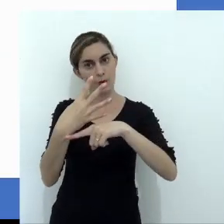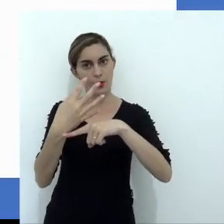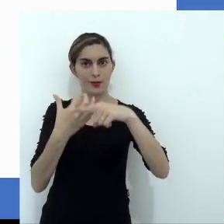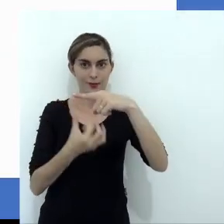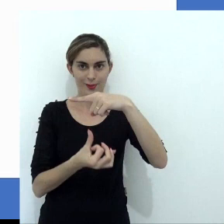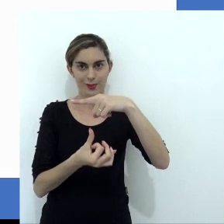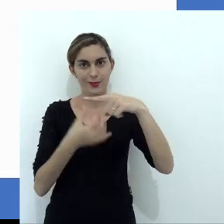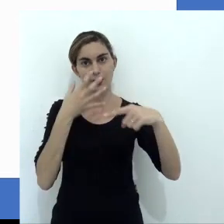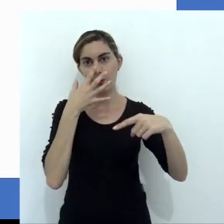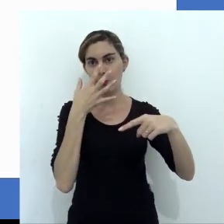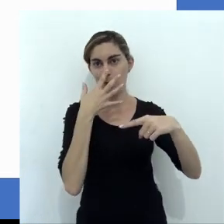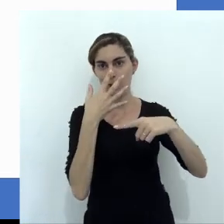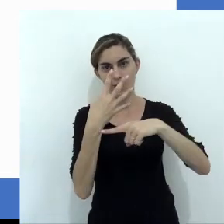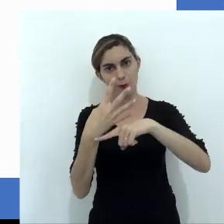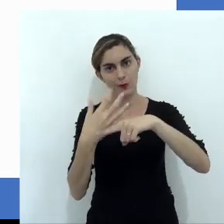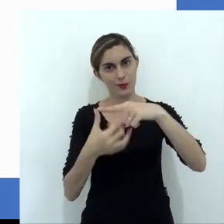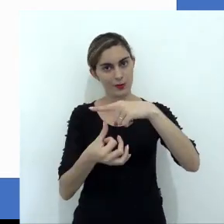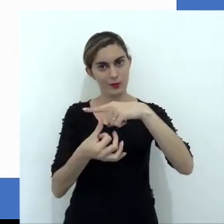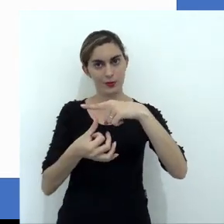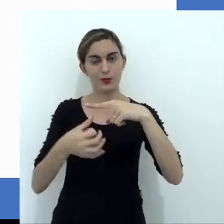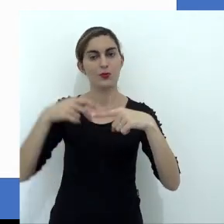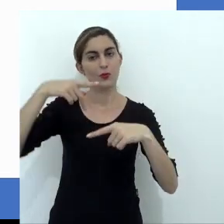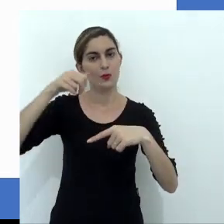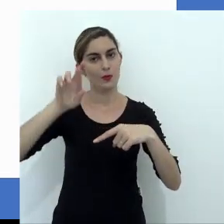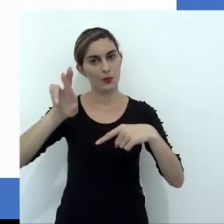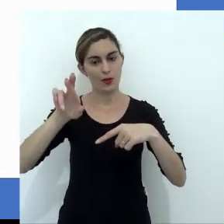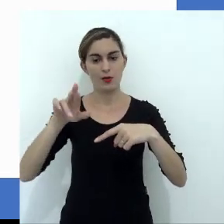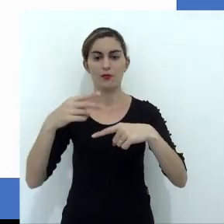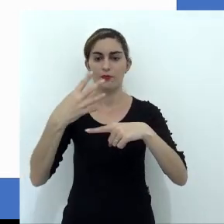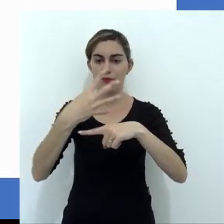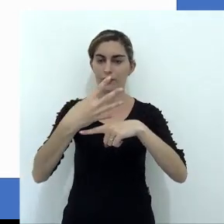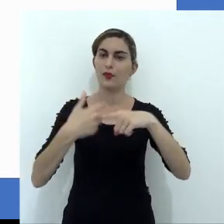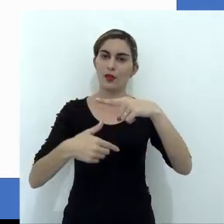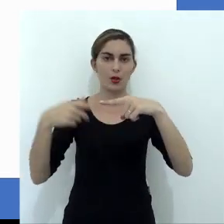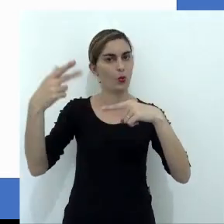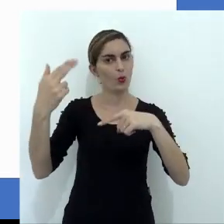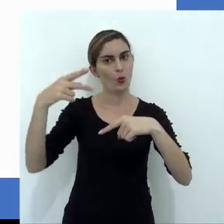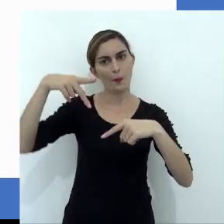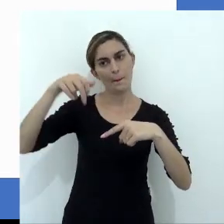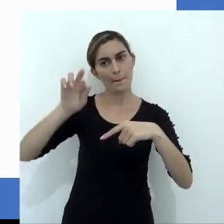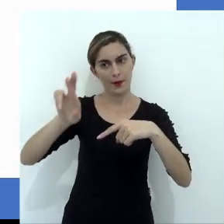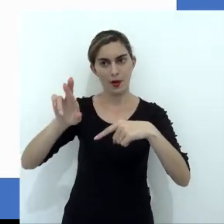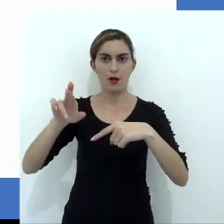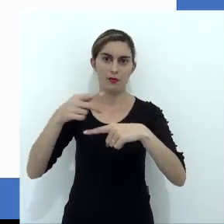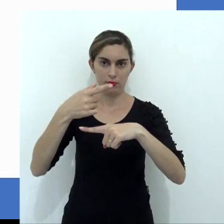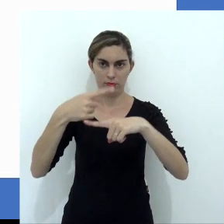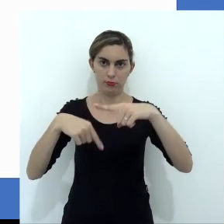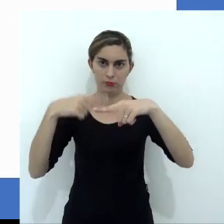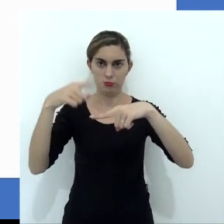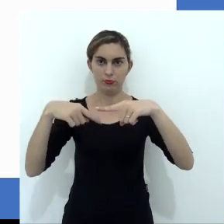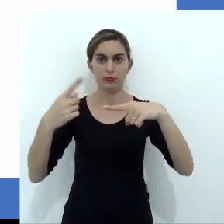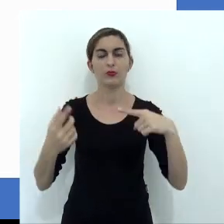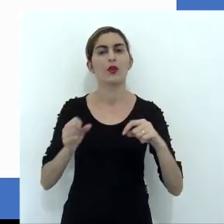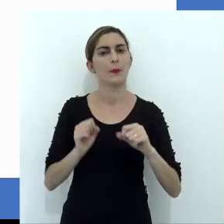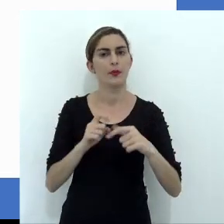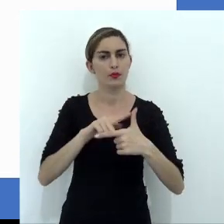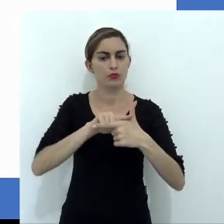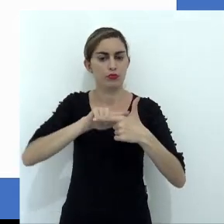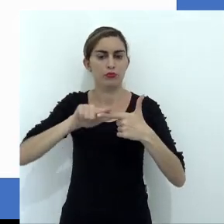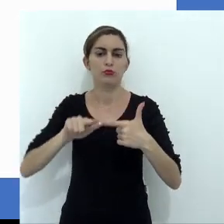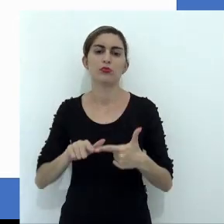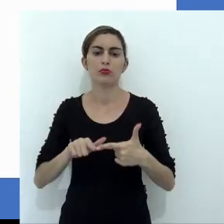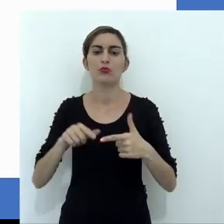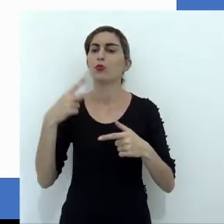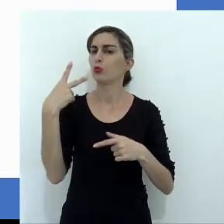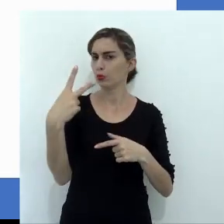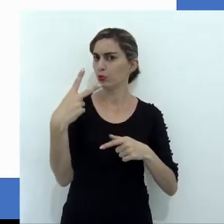claramente a gente observa que o numerador é um número par e o denominador também. Então vamos lá, o que é que eu posso fazer aqui? Eu posso dividir os